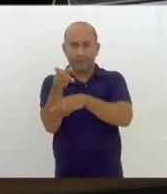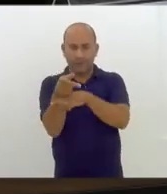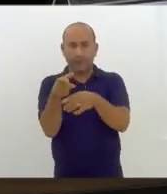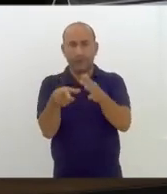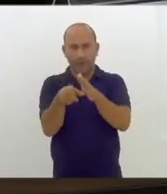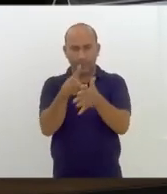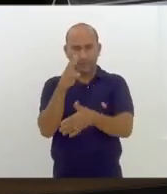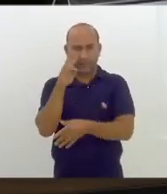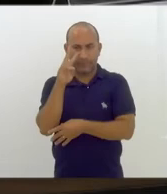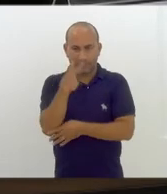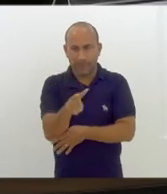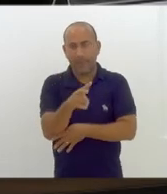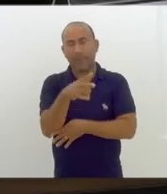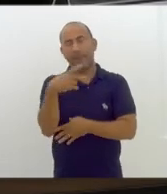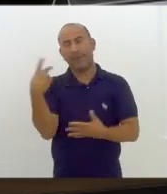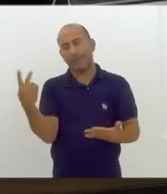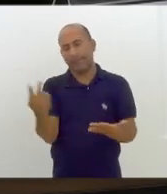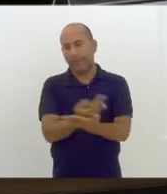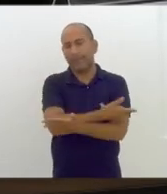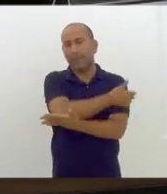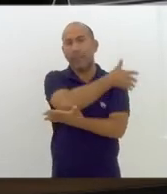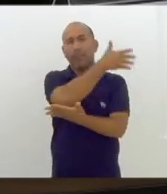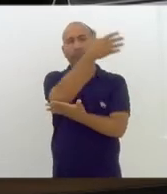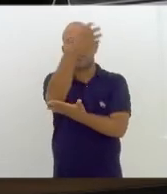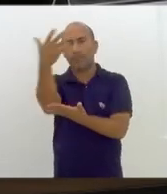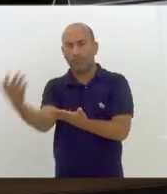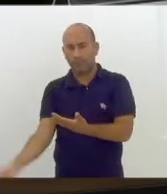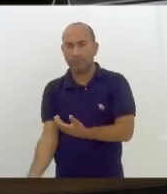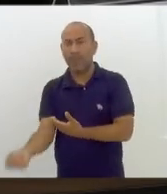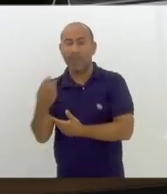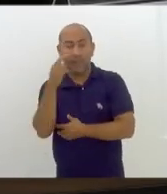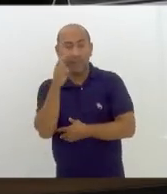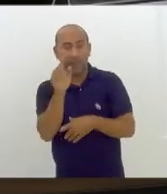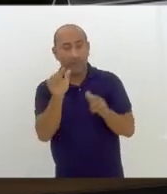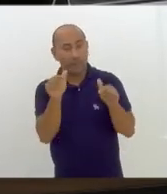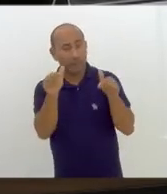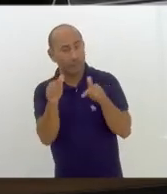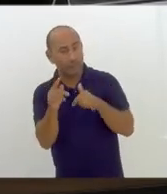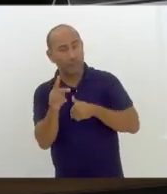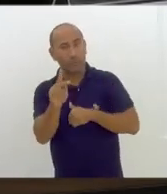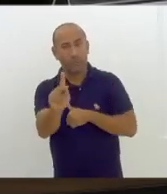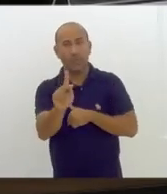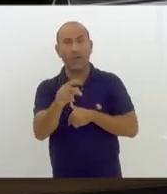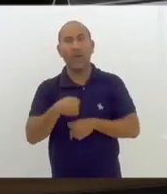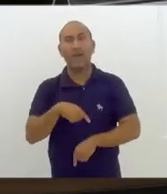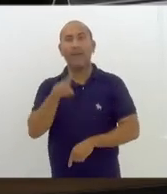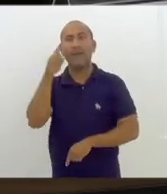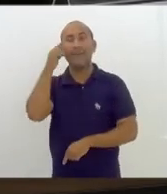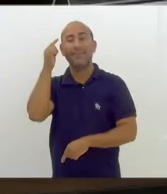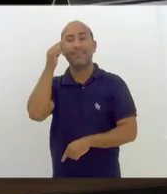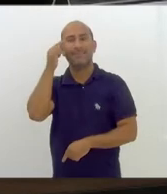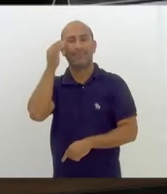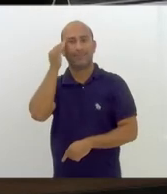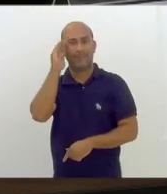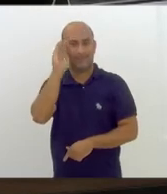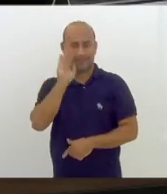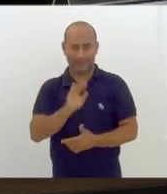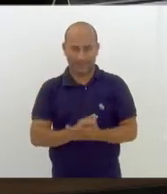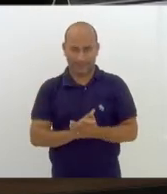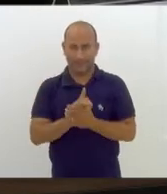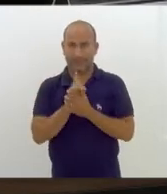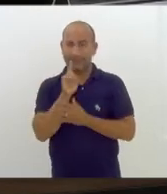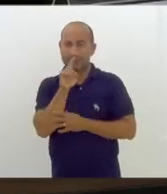enfim, e por aí vai. É rever os seus comportamentos e entender que